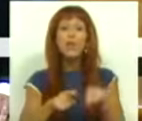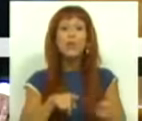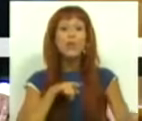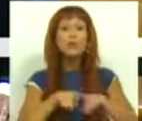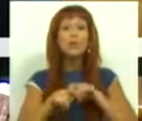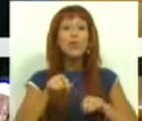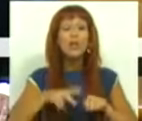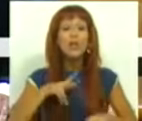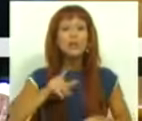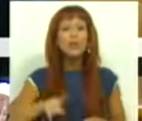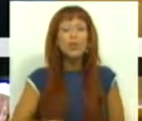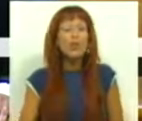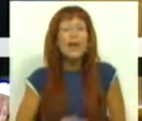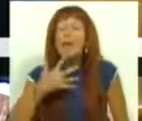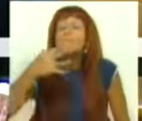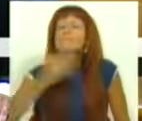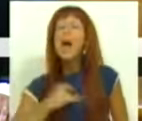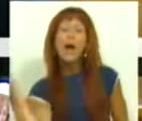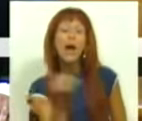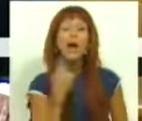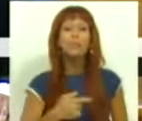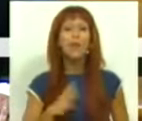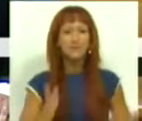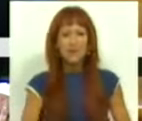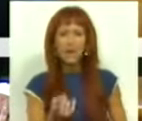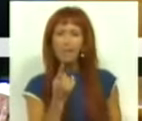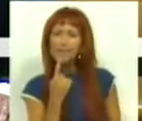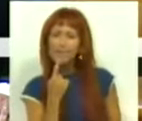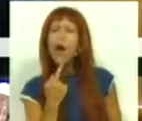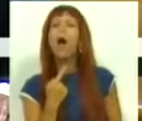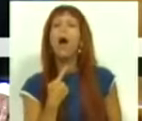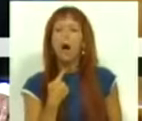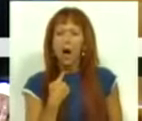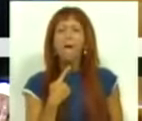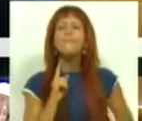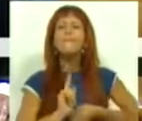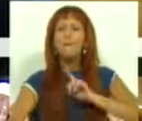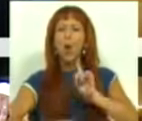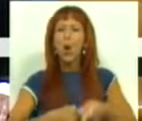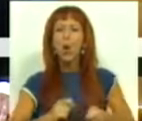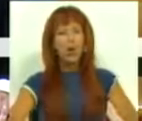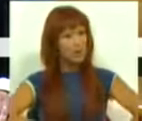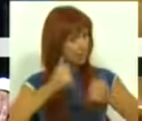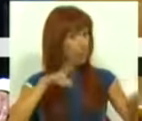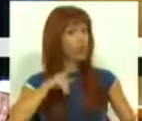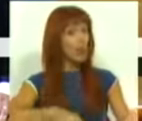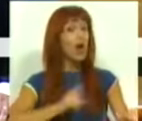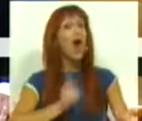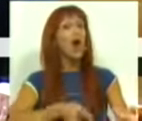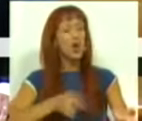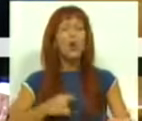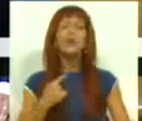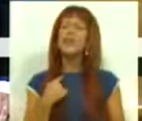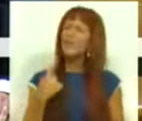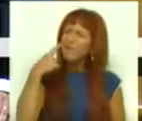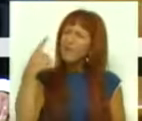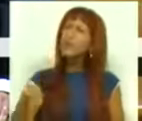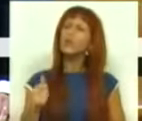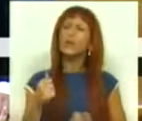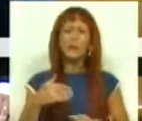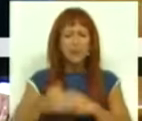políticos deste país, sem exceção, devem perceber e devem saber interpretar para o bem de Portugal. Notou-se uma